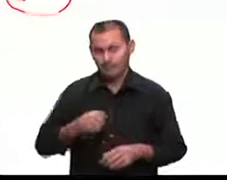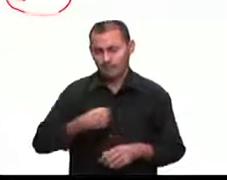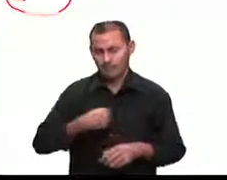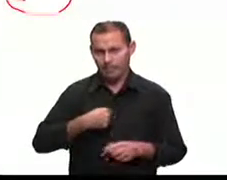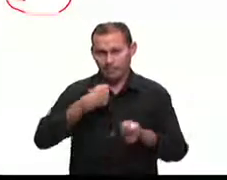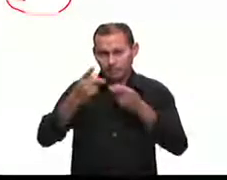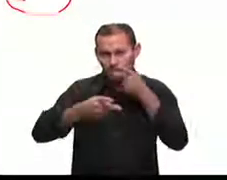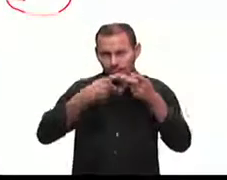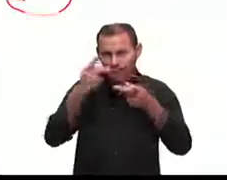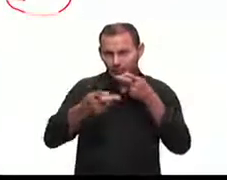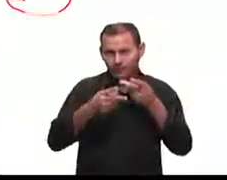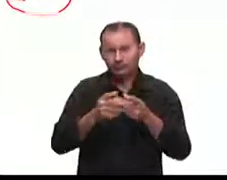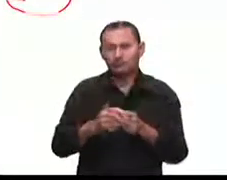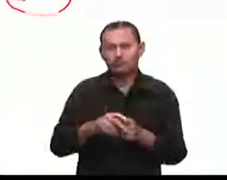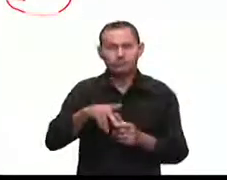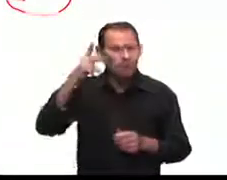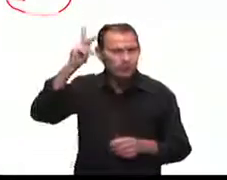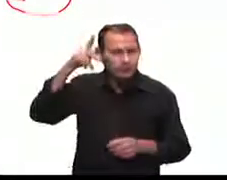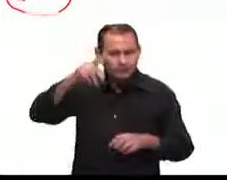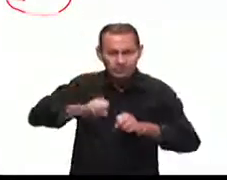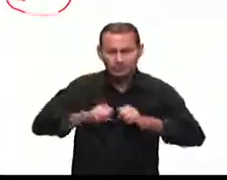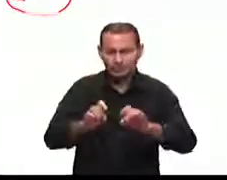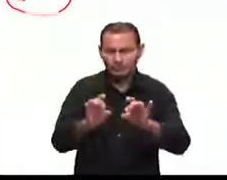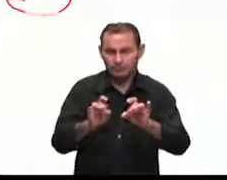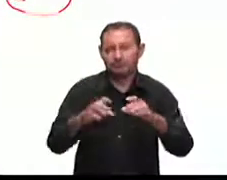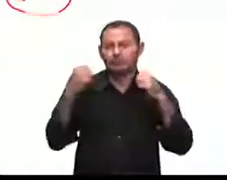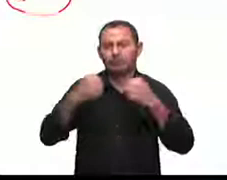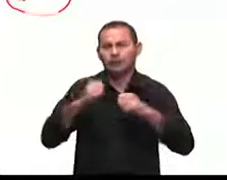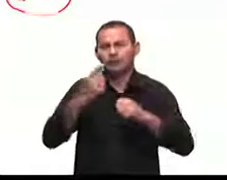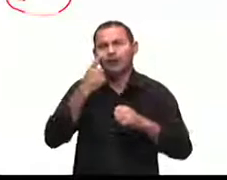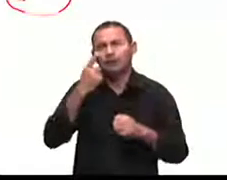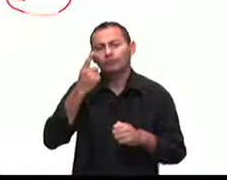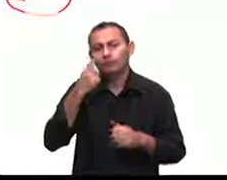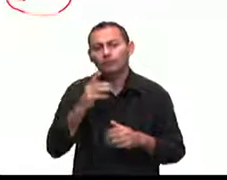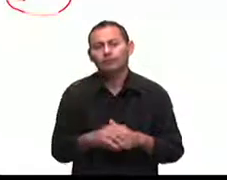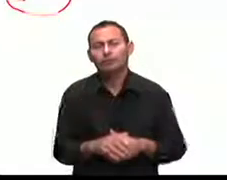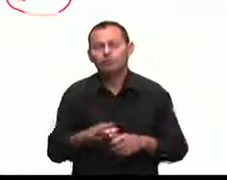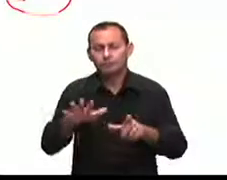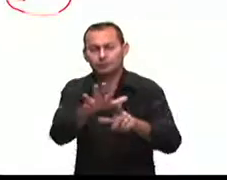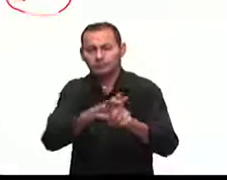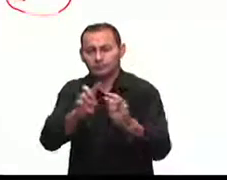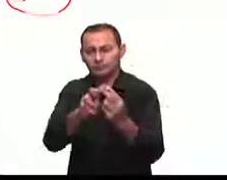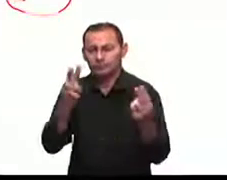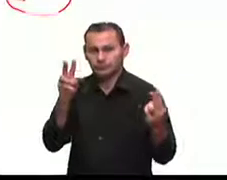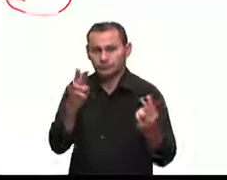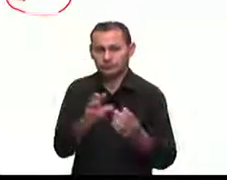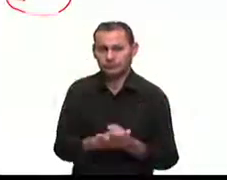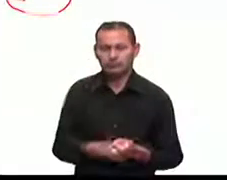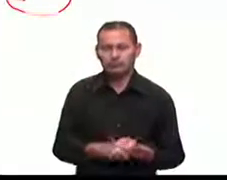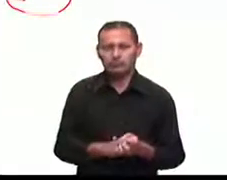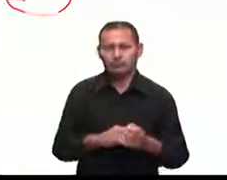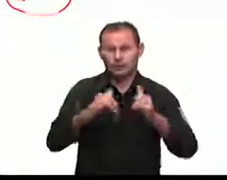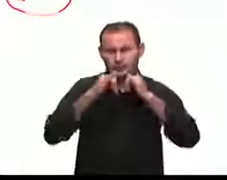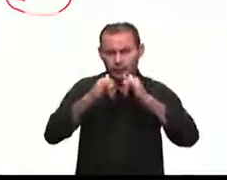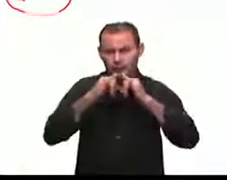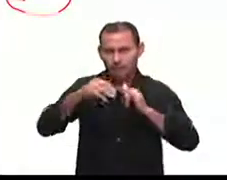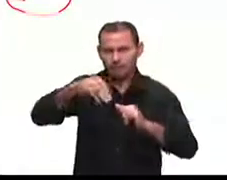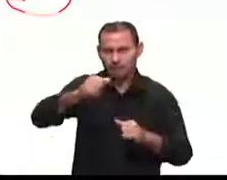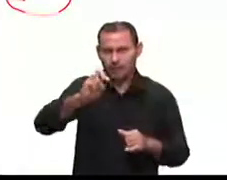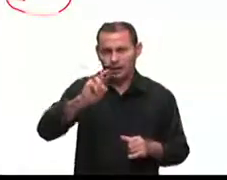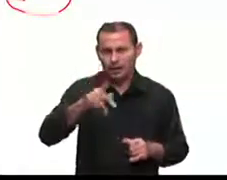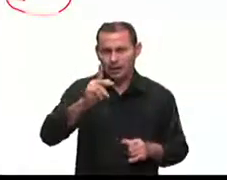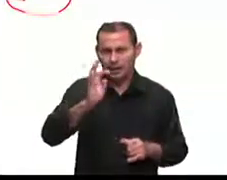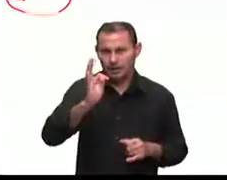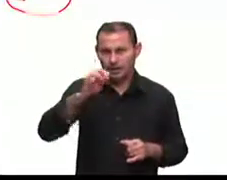falo potencial de mercado, preciso averiguar o ambiente de marketing. Por